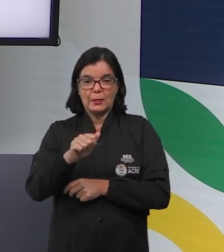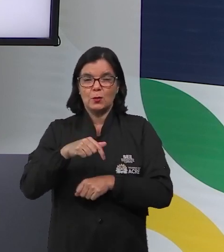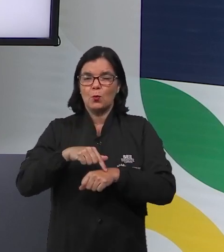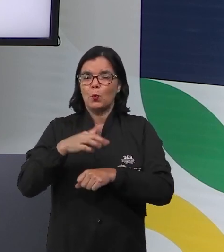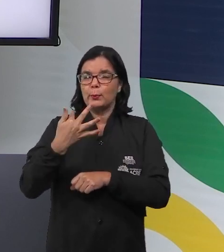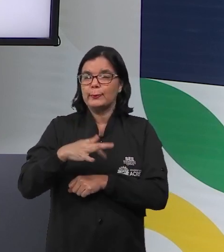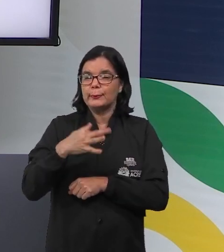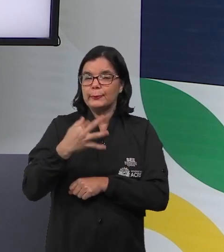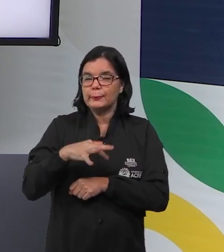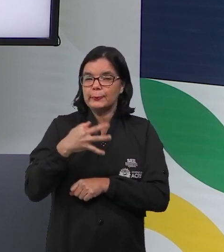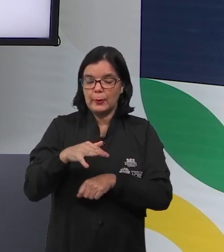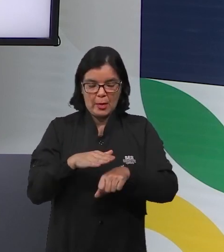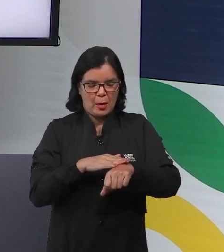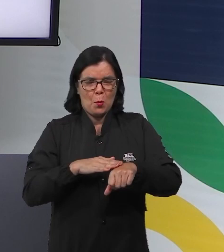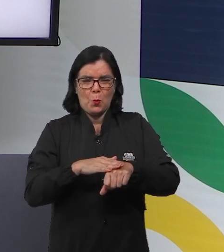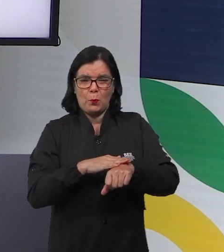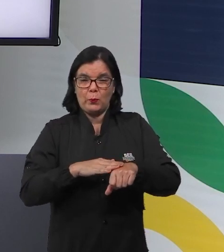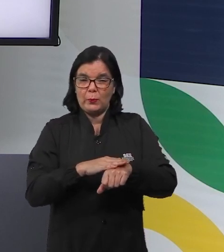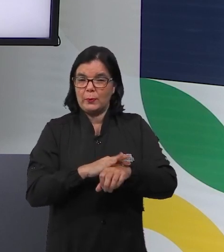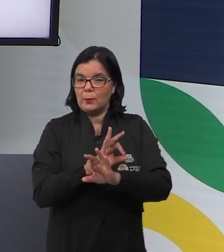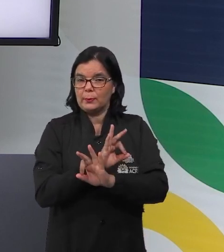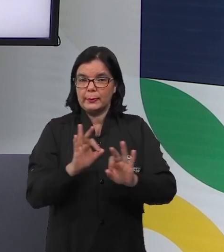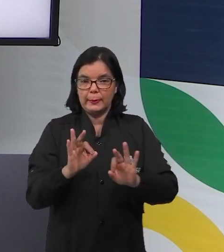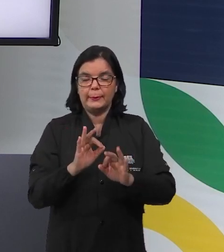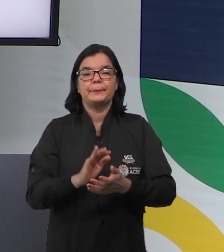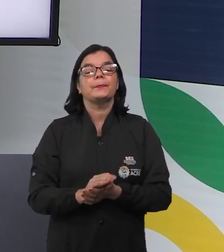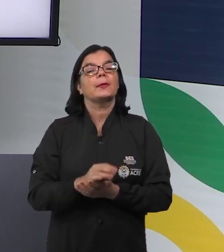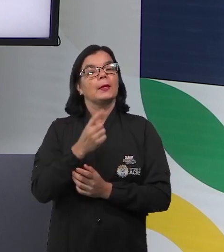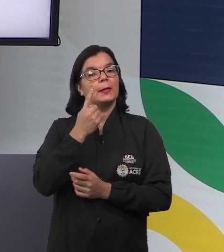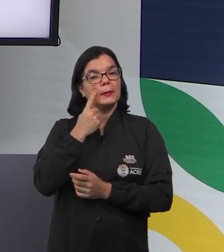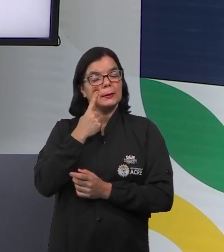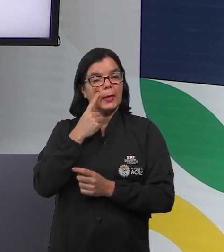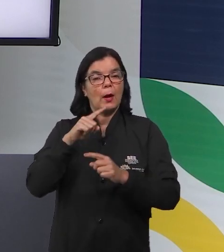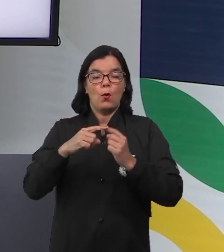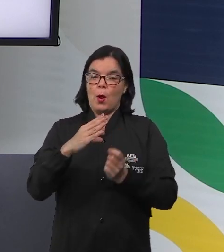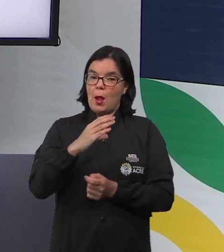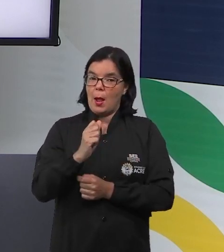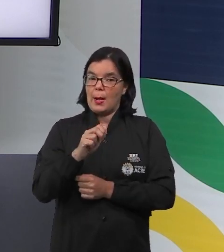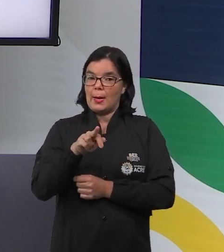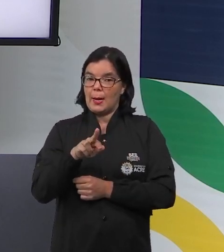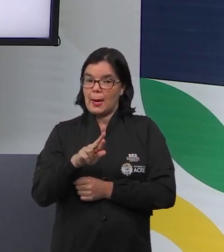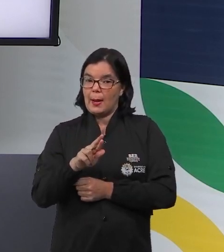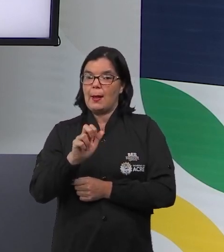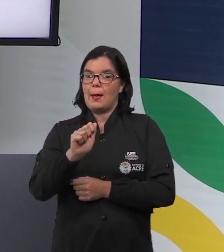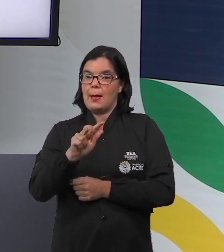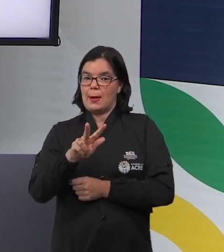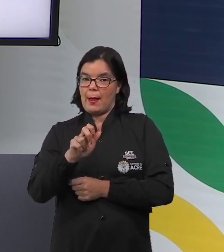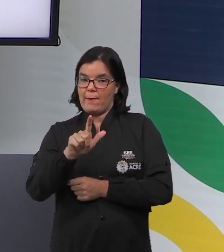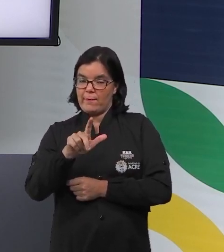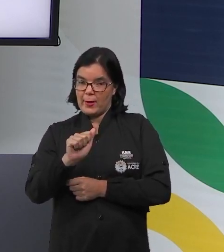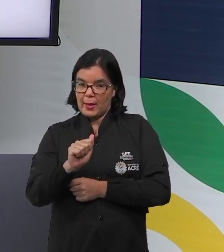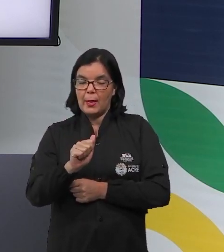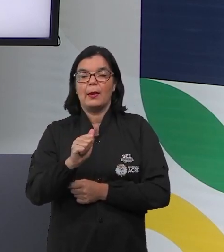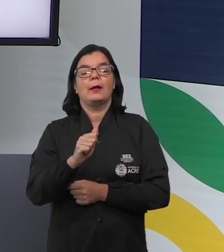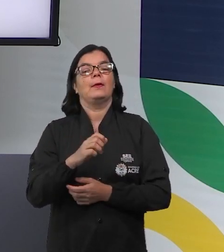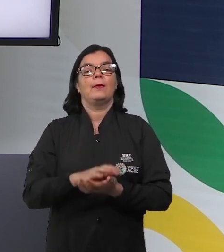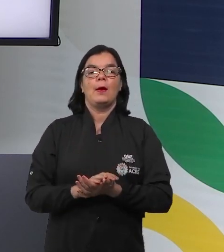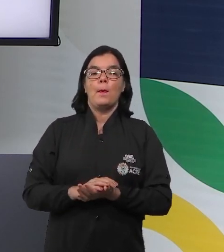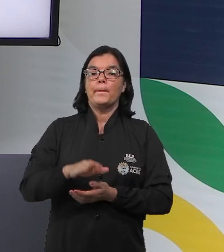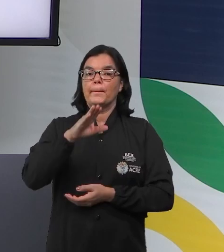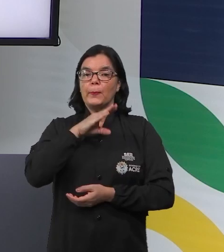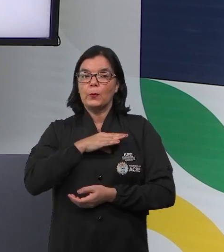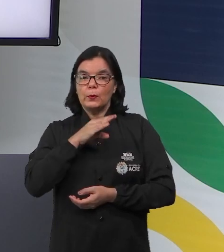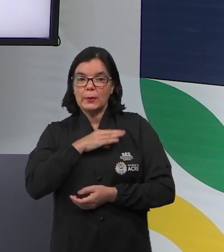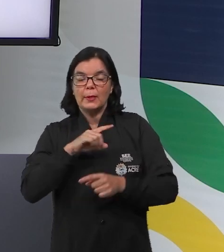fortes e queimaduras de até 3º grau, tá certo? Então, a caravela portuguesa, aparentemente, né,